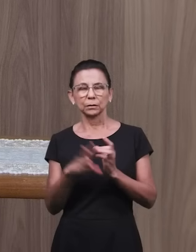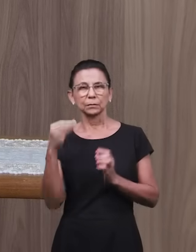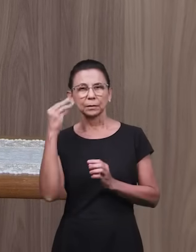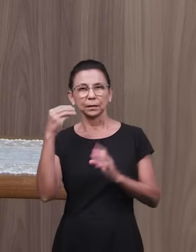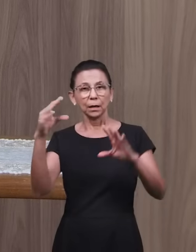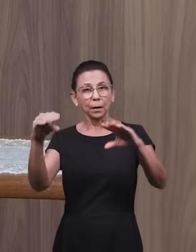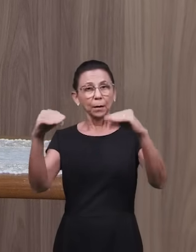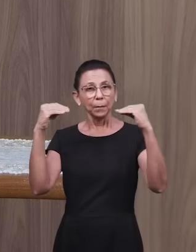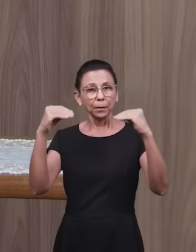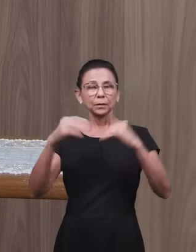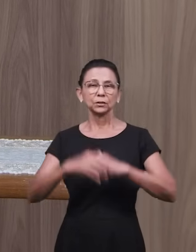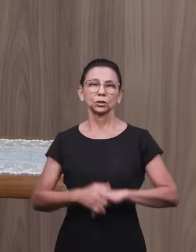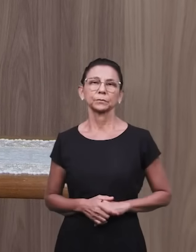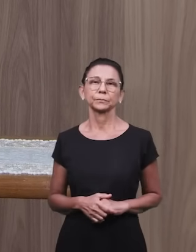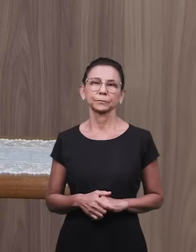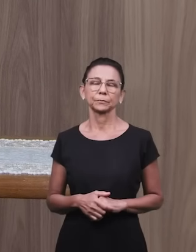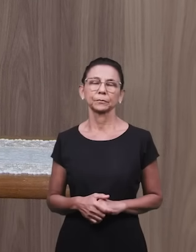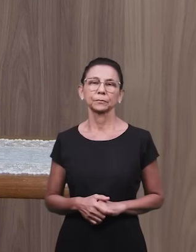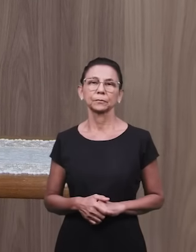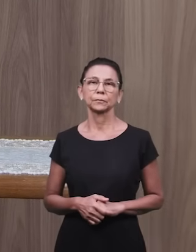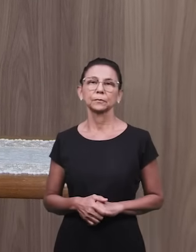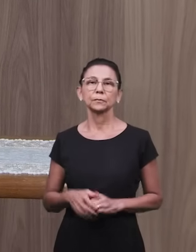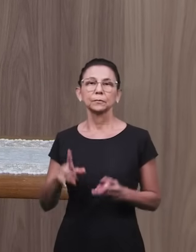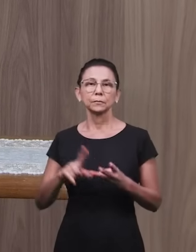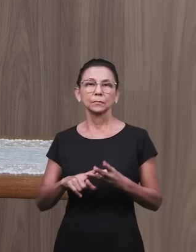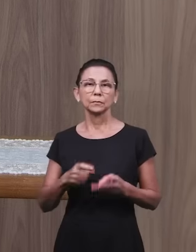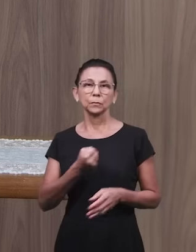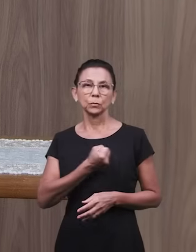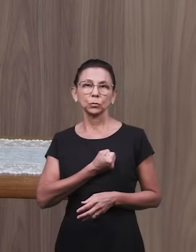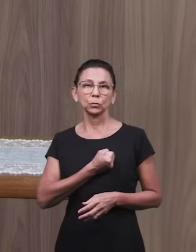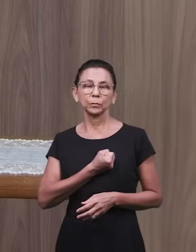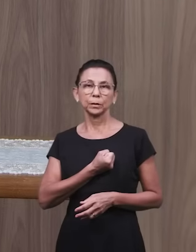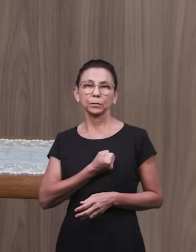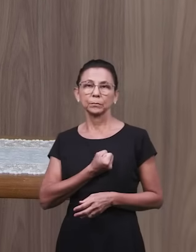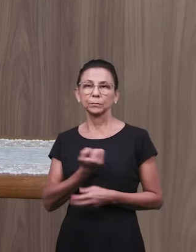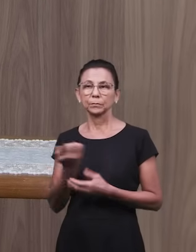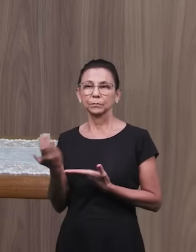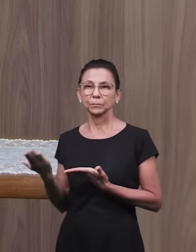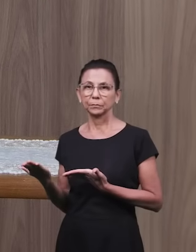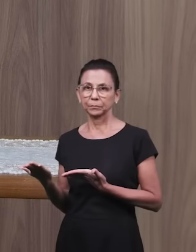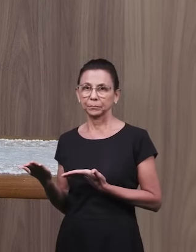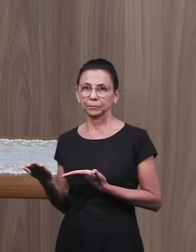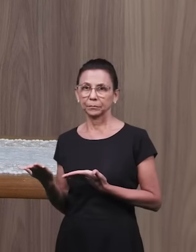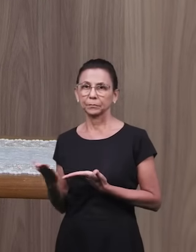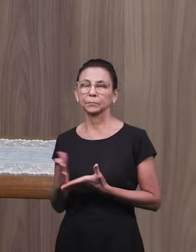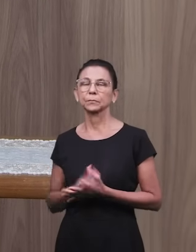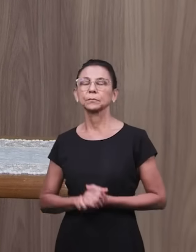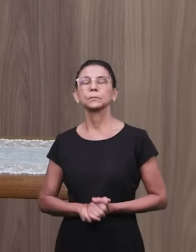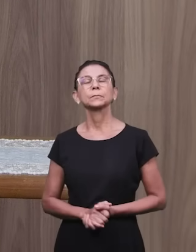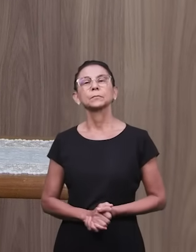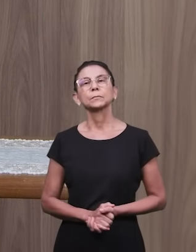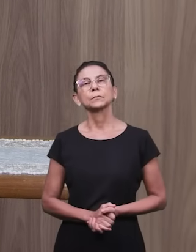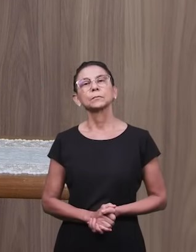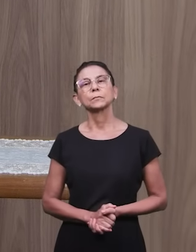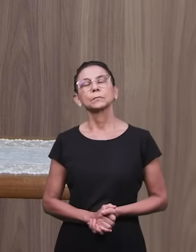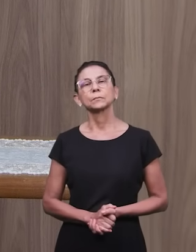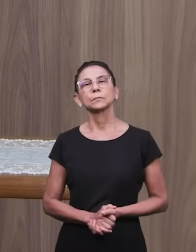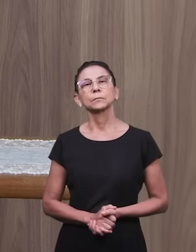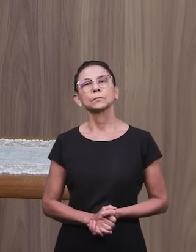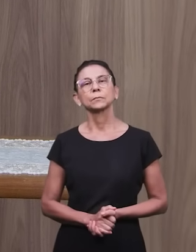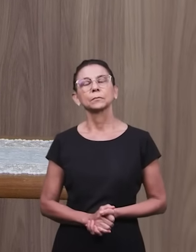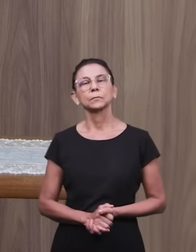conosco. E também o telefone 0800 707 3076. Está aqui também um QR